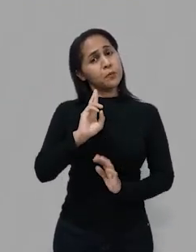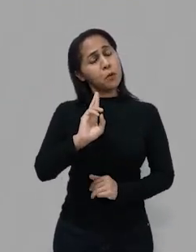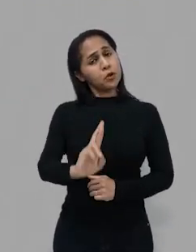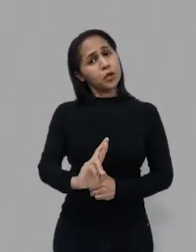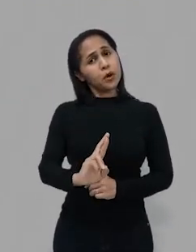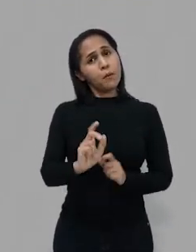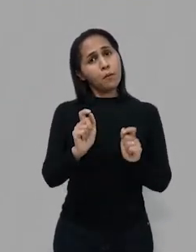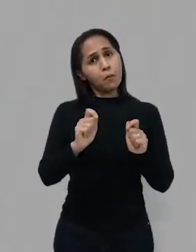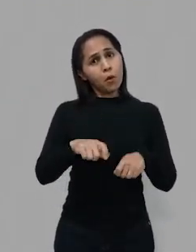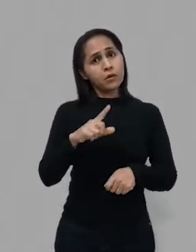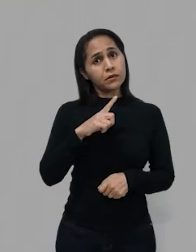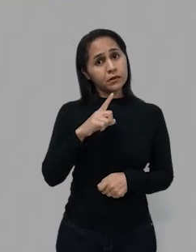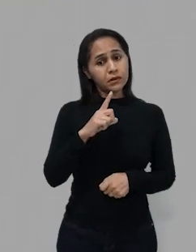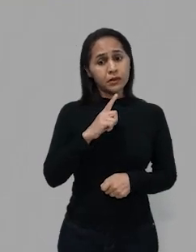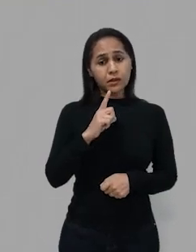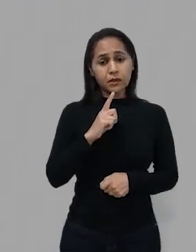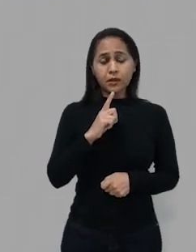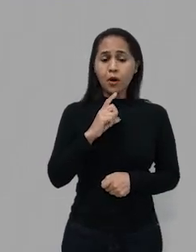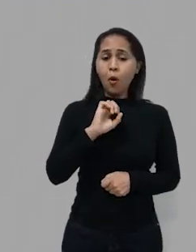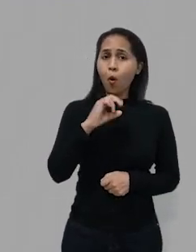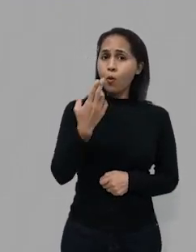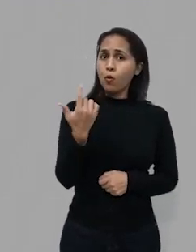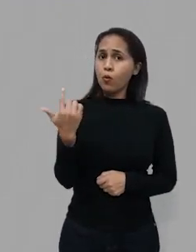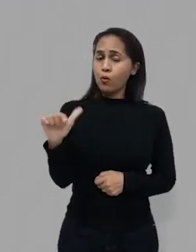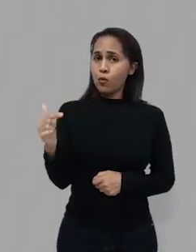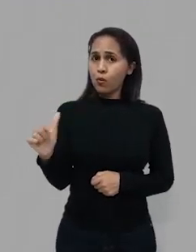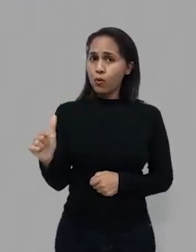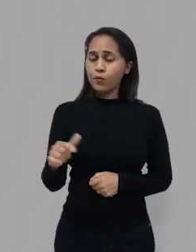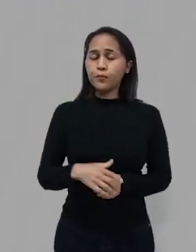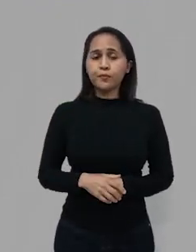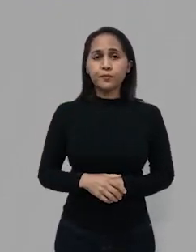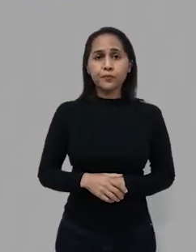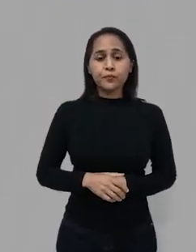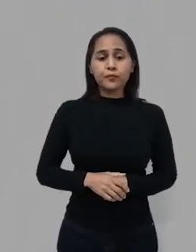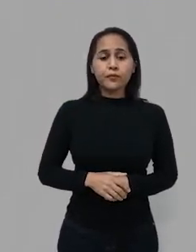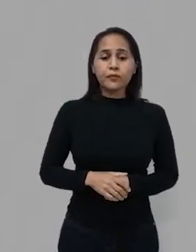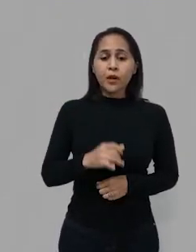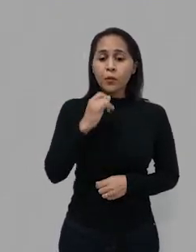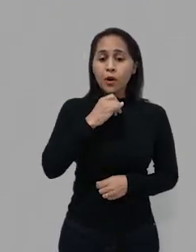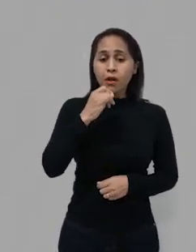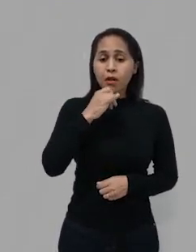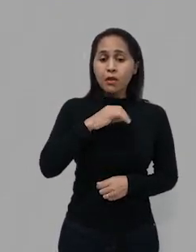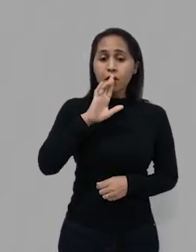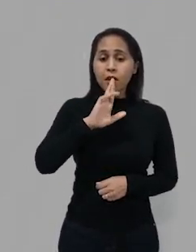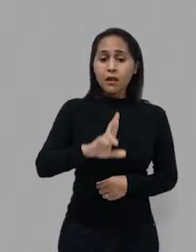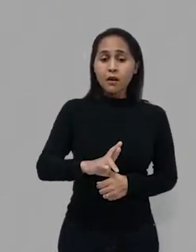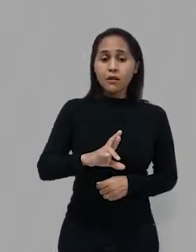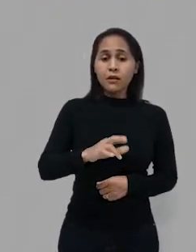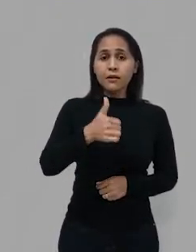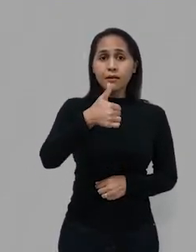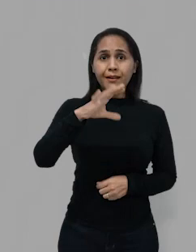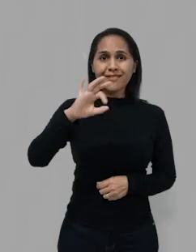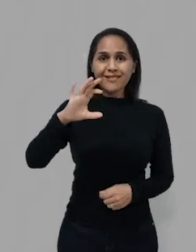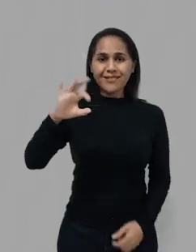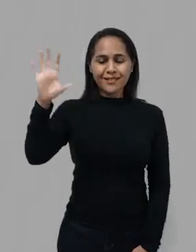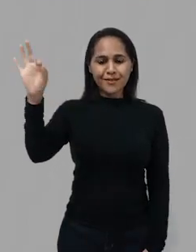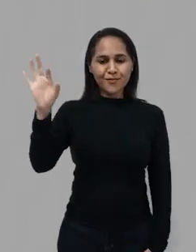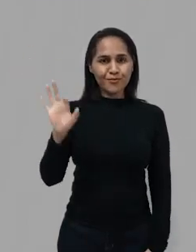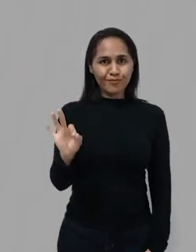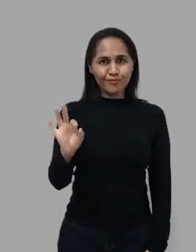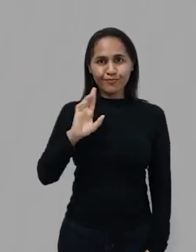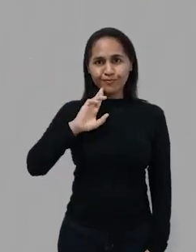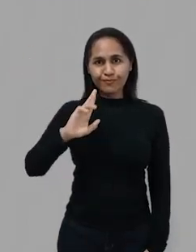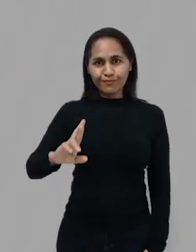solução ela é molecular. Uma porcentagem igual a 100%, na verdade, eu teria um